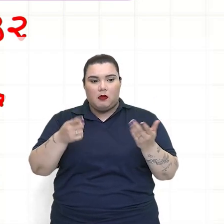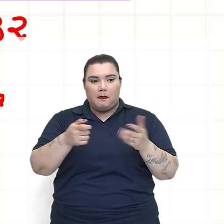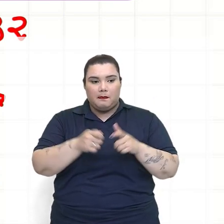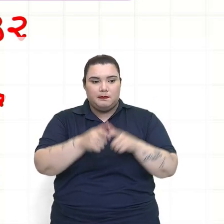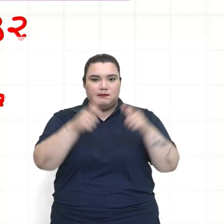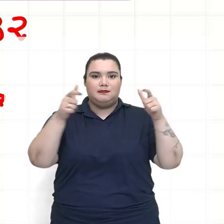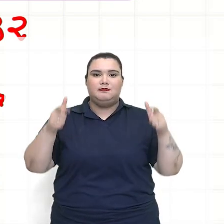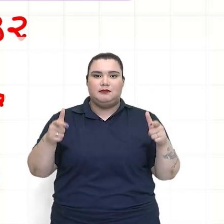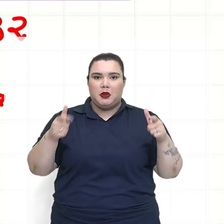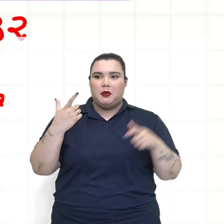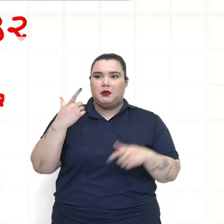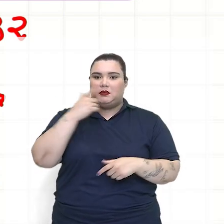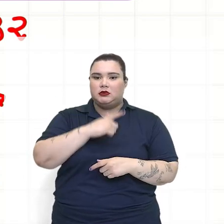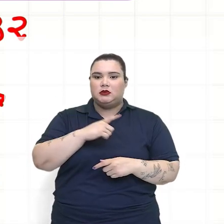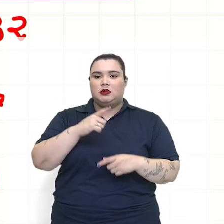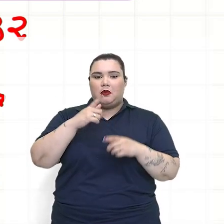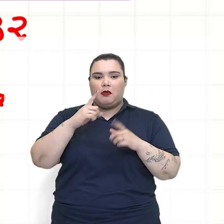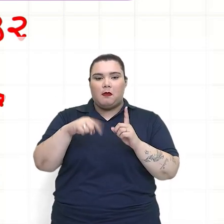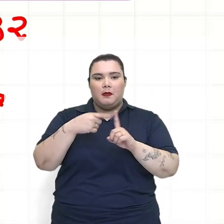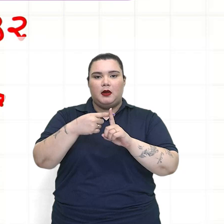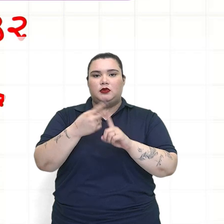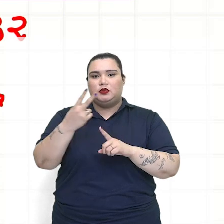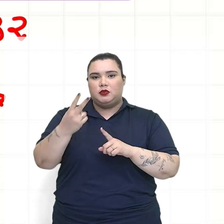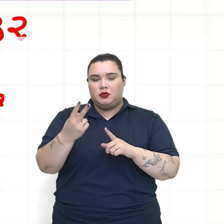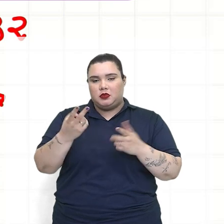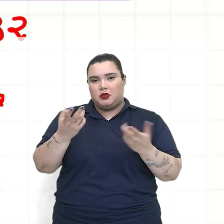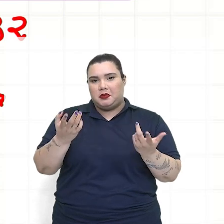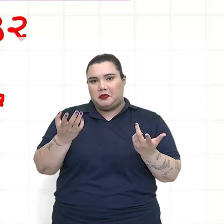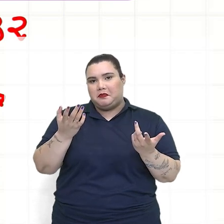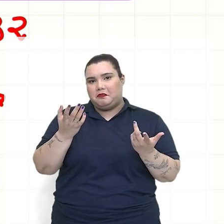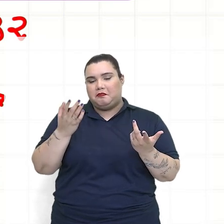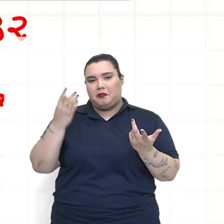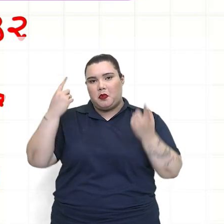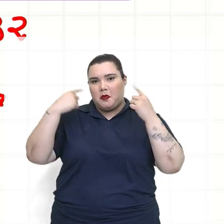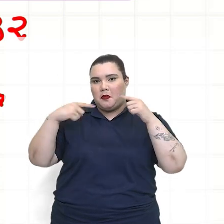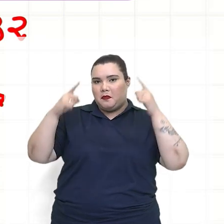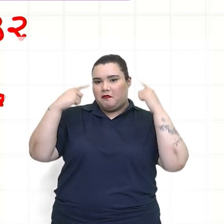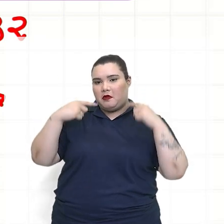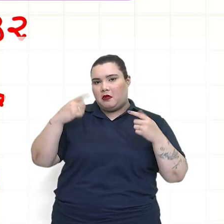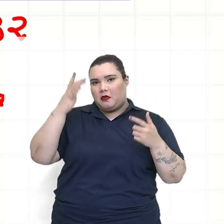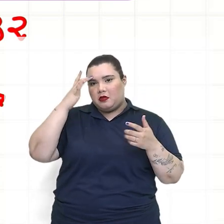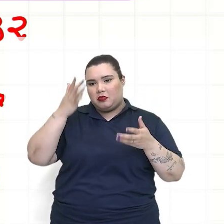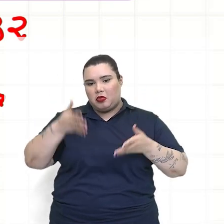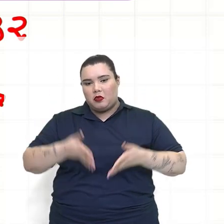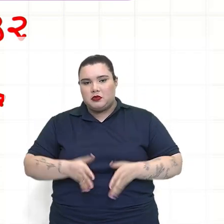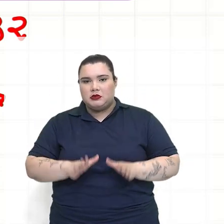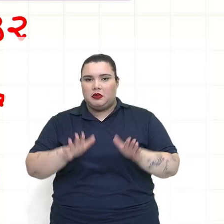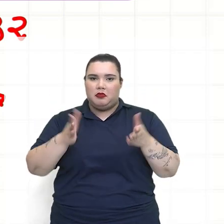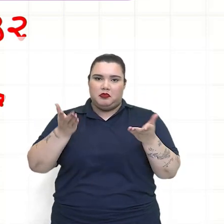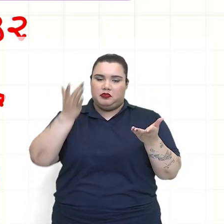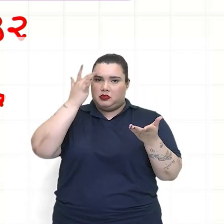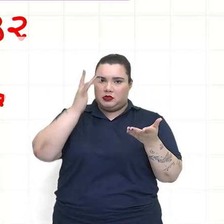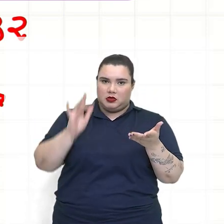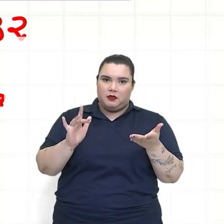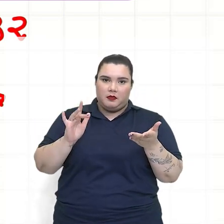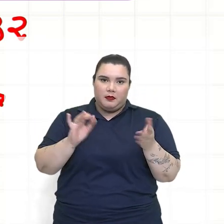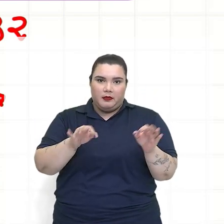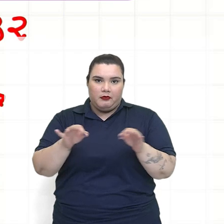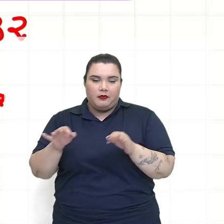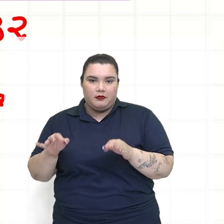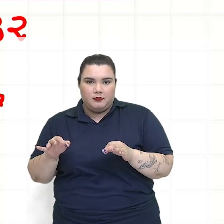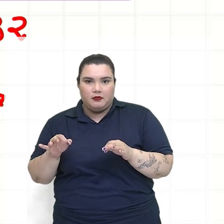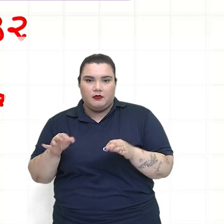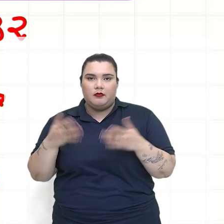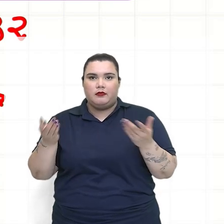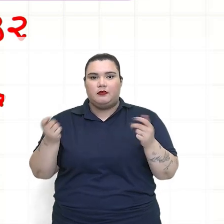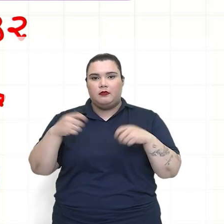tinha aumentado, né? Tinha nascido algum, né, no meio do processo de pastoreio, e ele